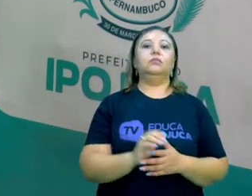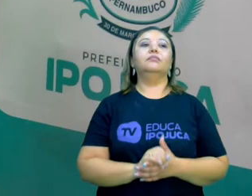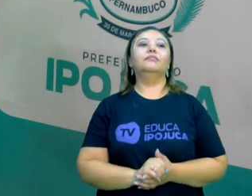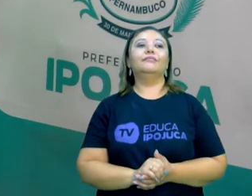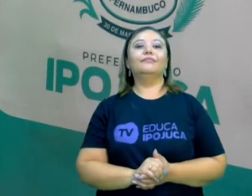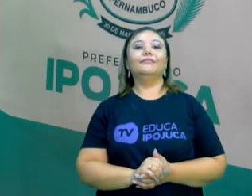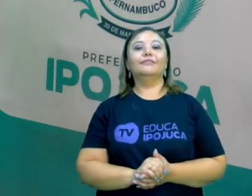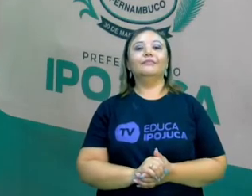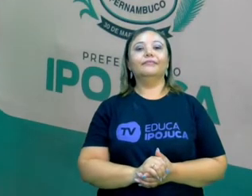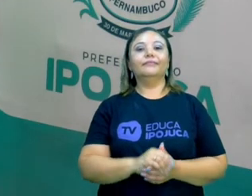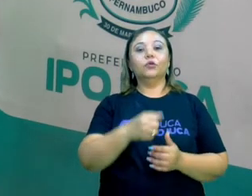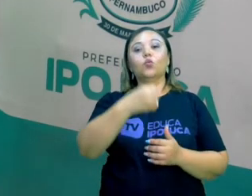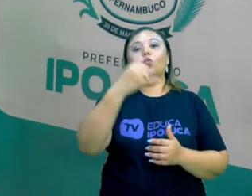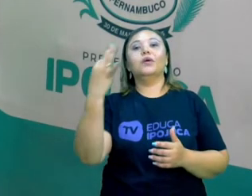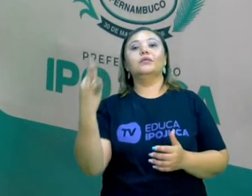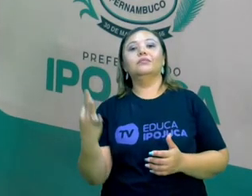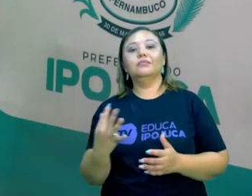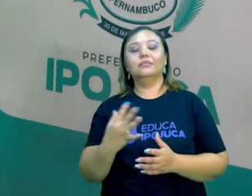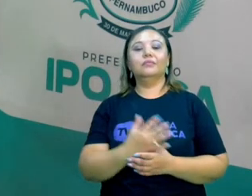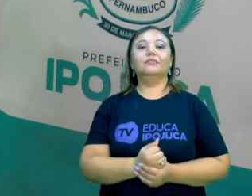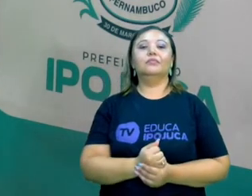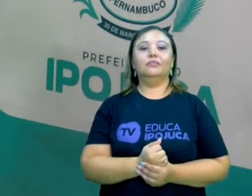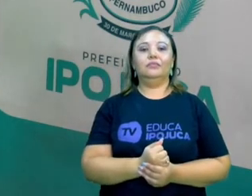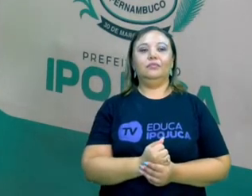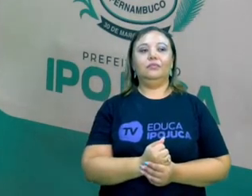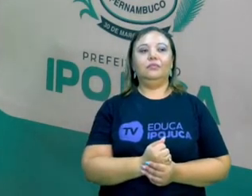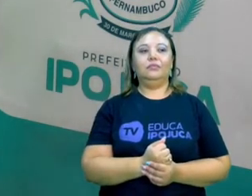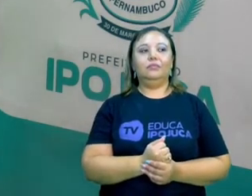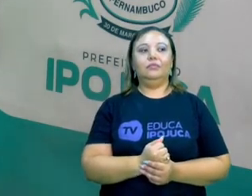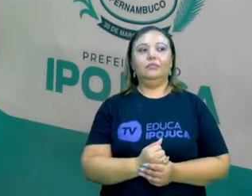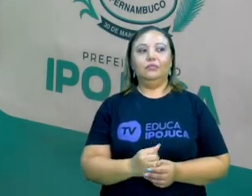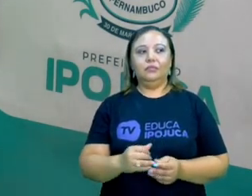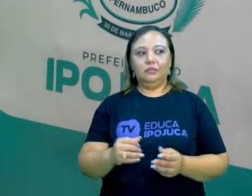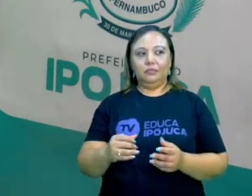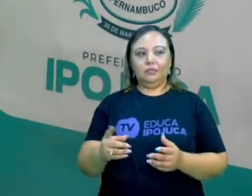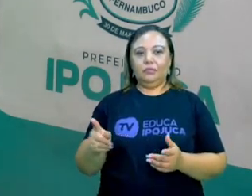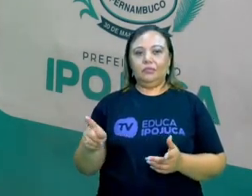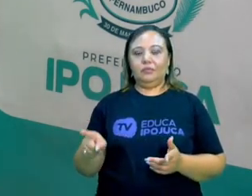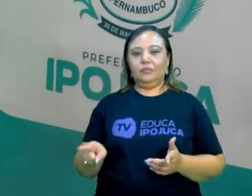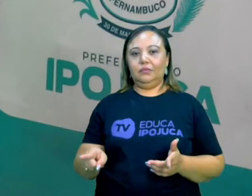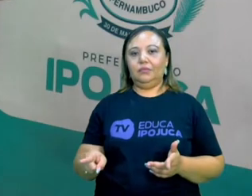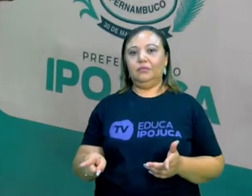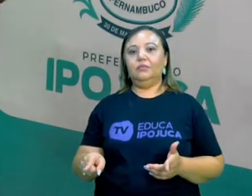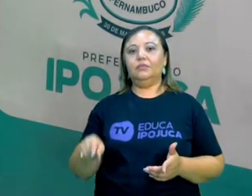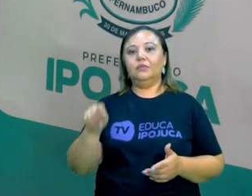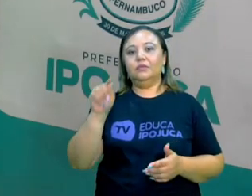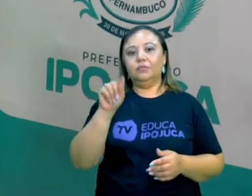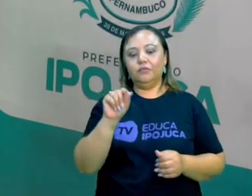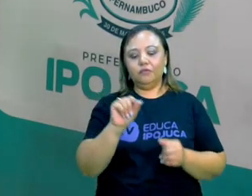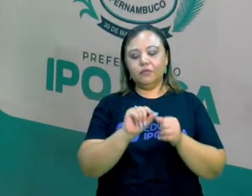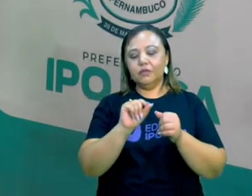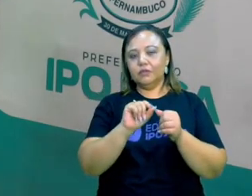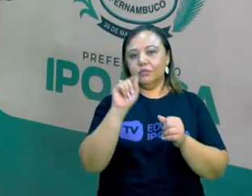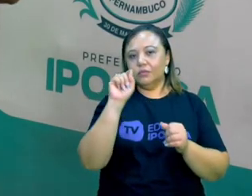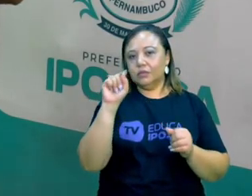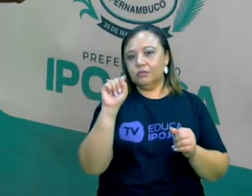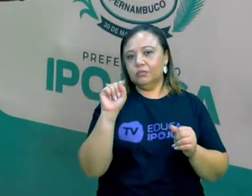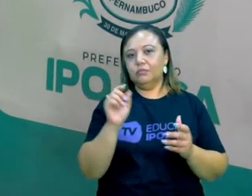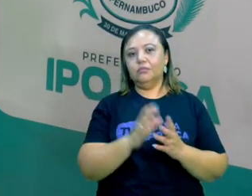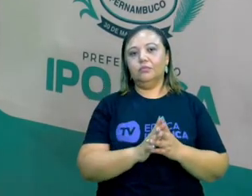336? Quantos 48 cabe aqui dentro desse número? A gente pode fazer o